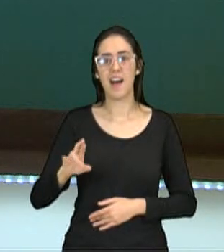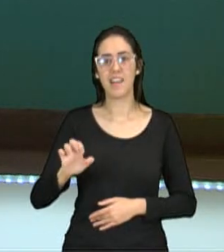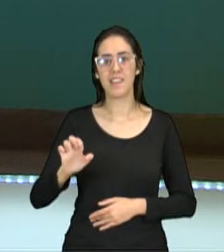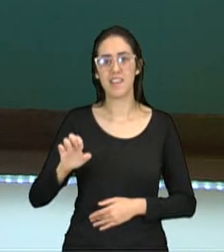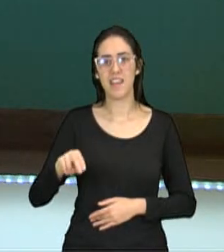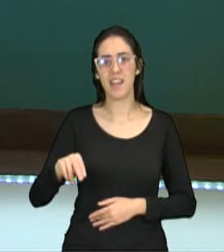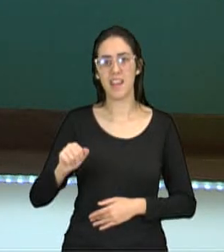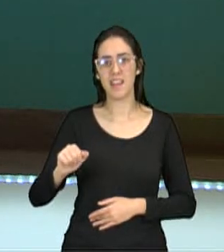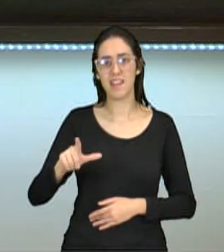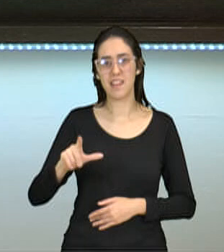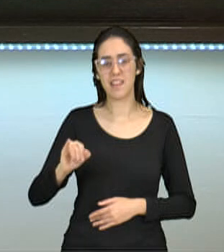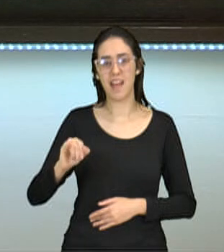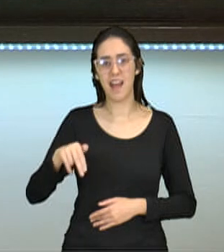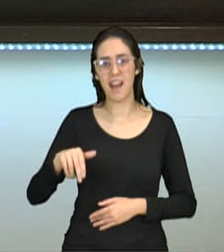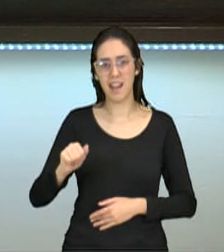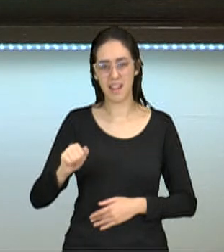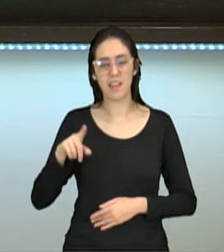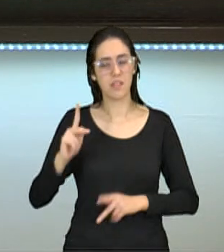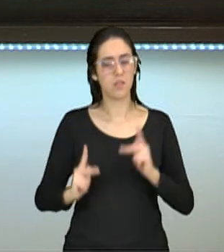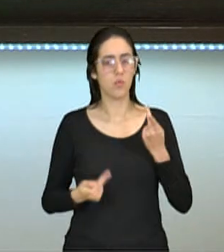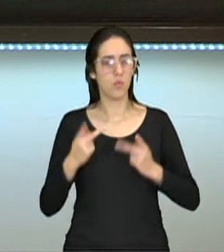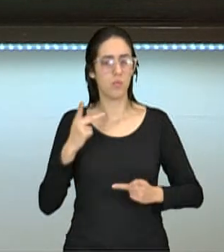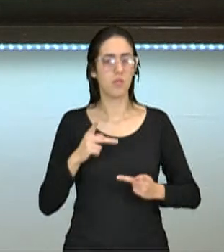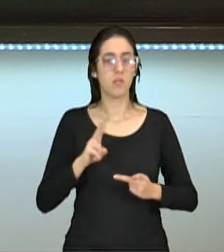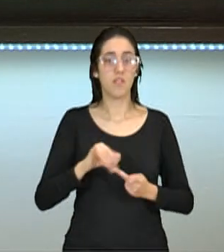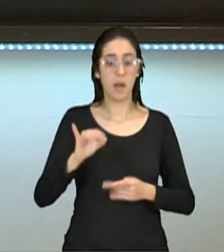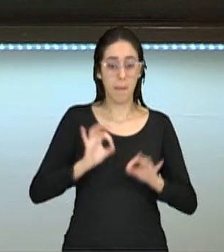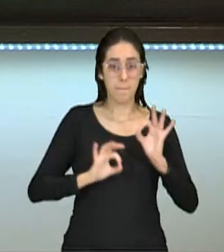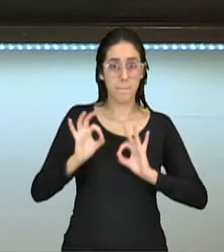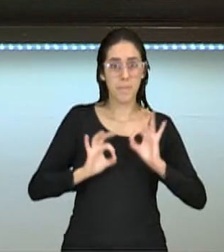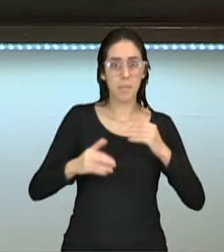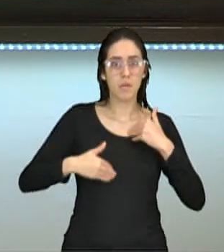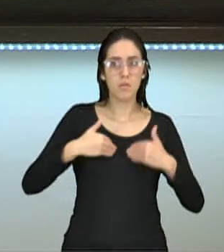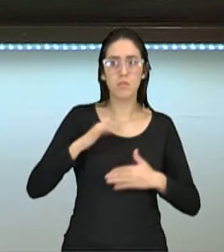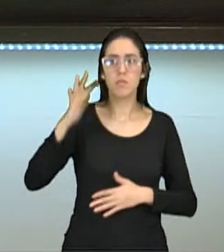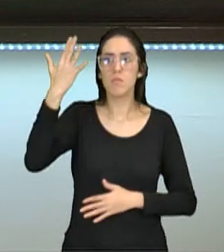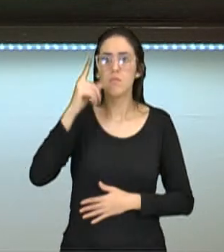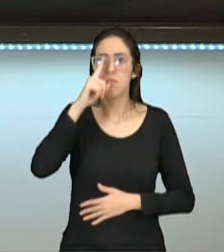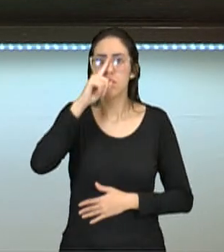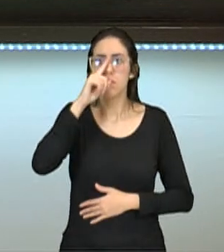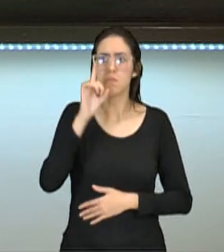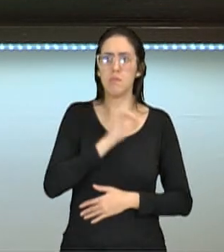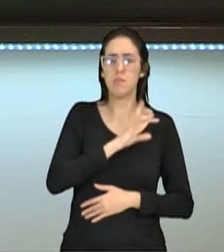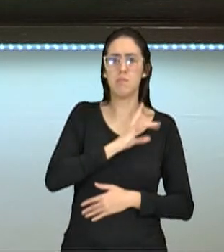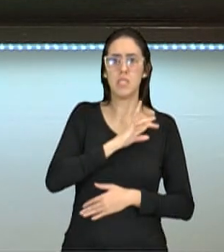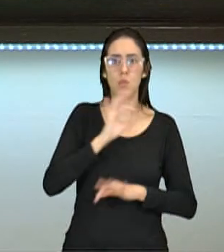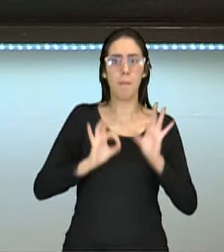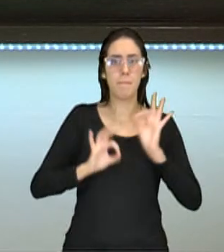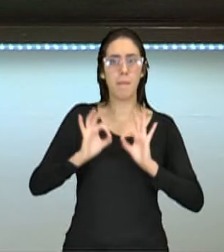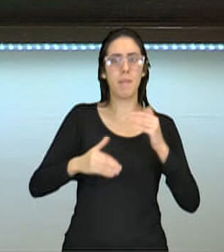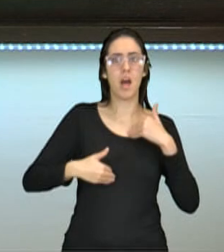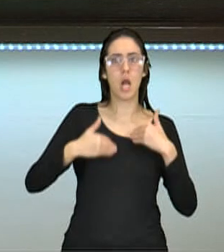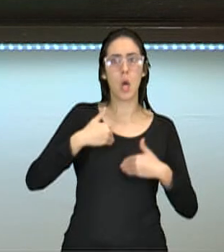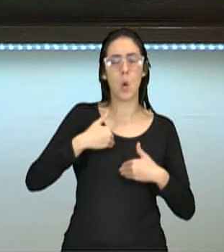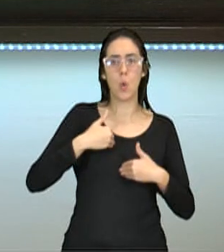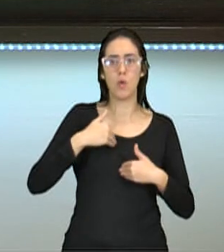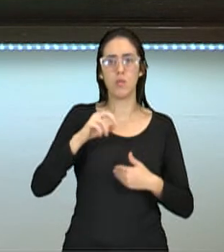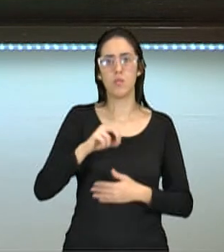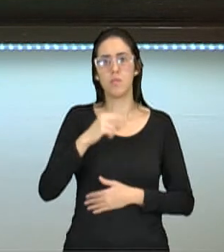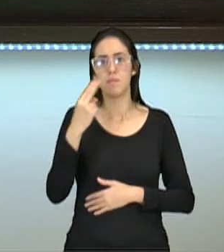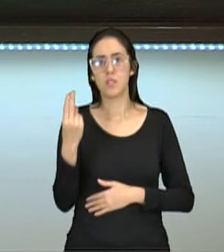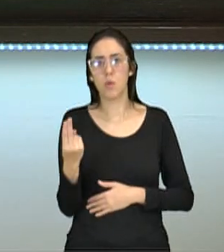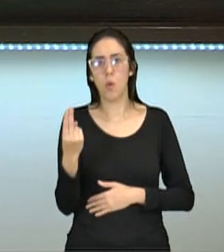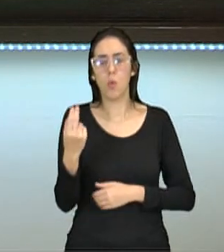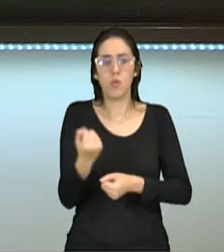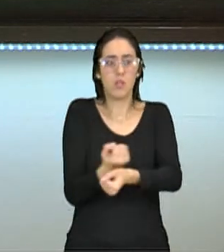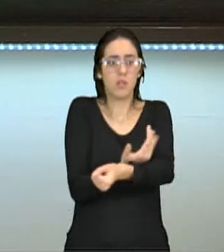o hormônio que vai preparar o nosso corpo para situações de perigo, de medo, quando a gente está sob efeito de